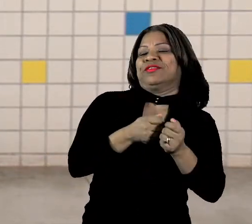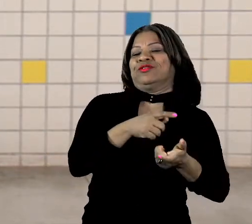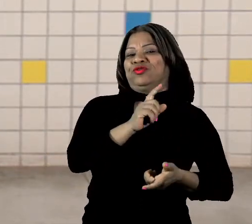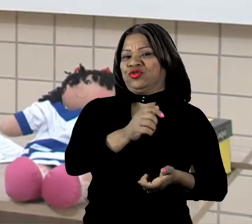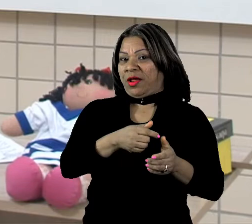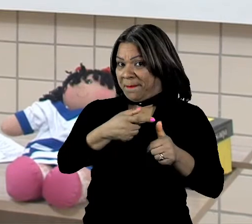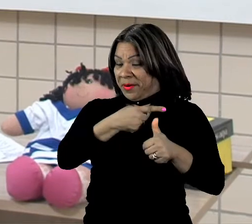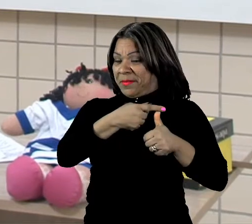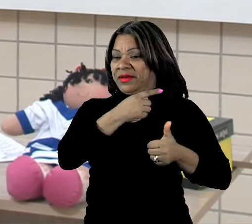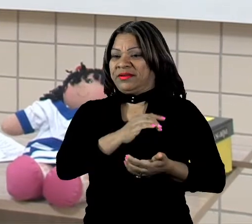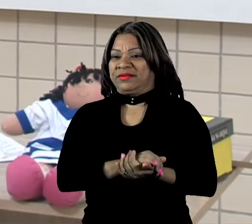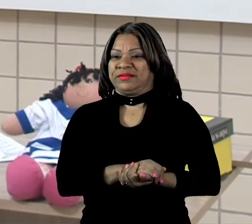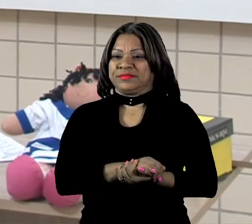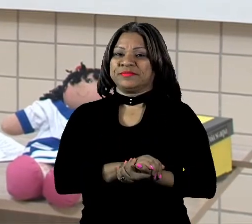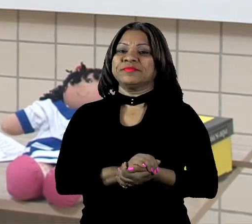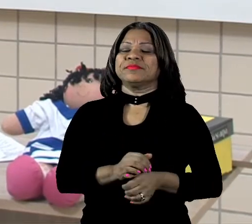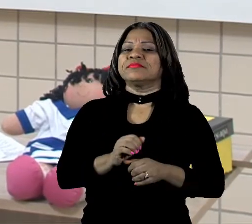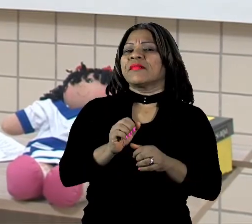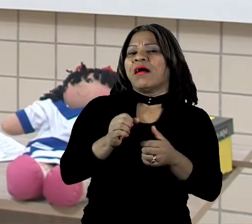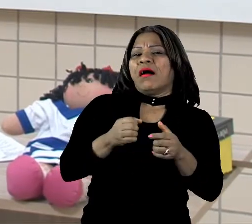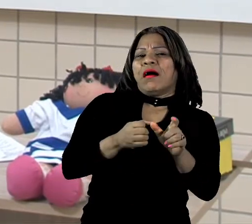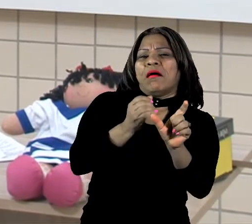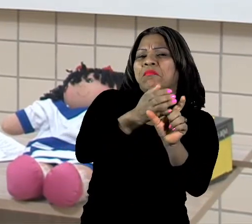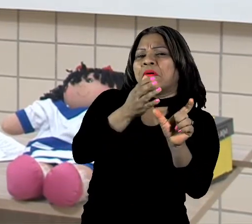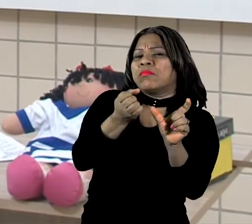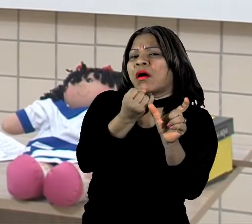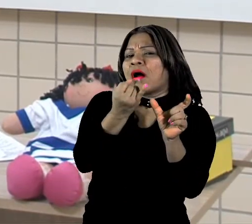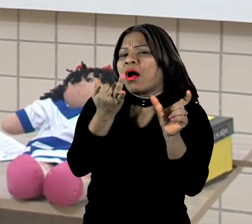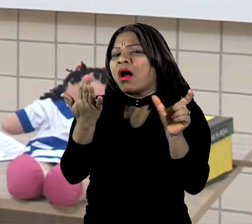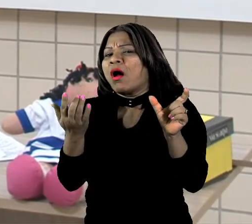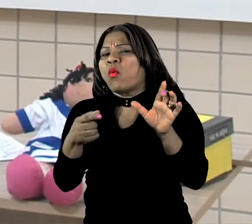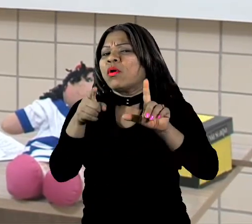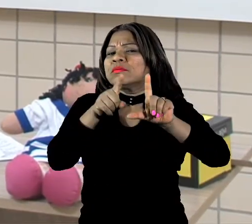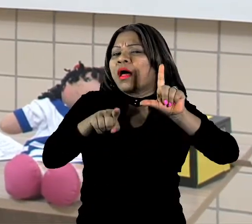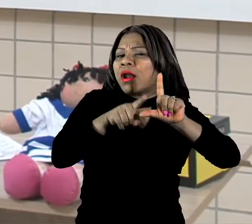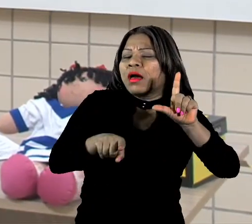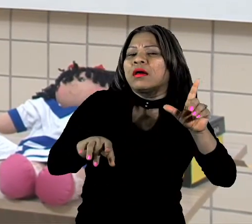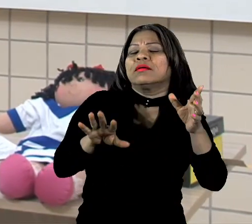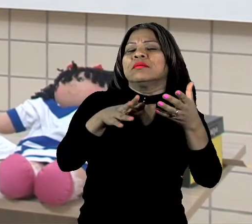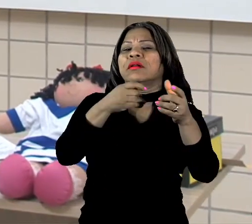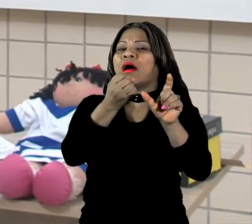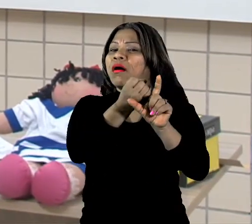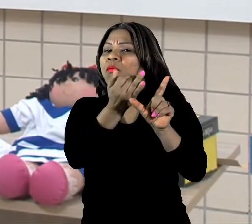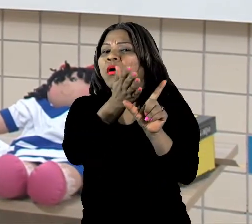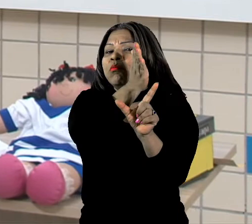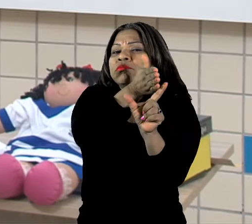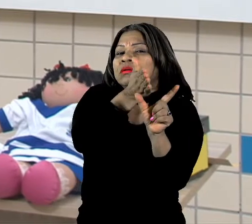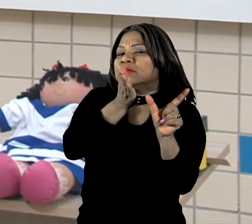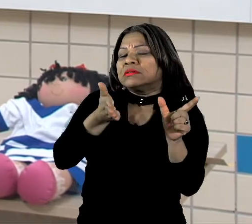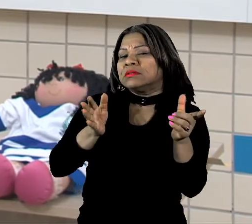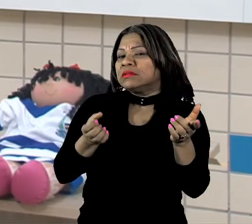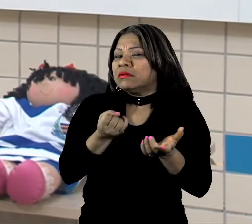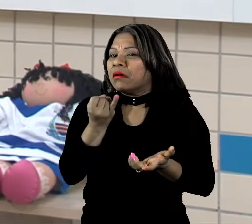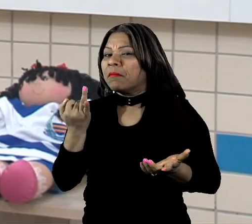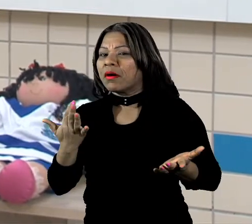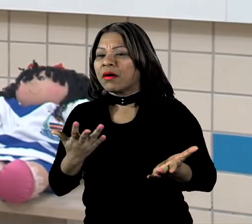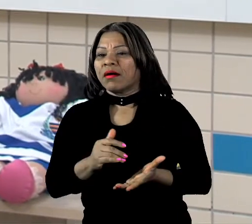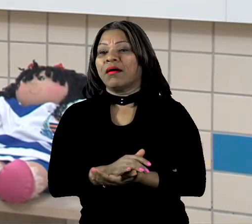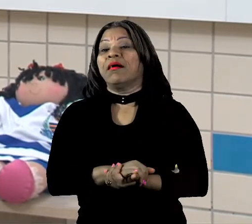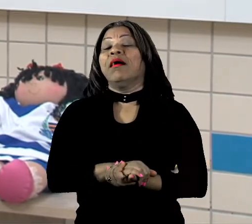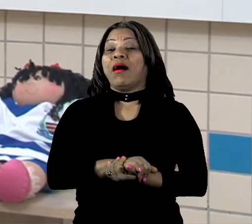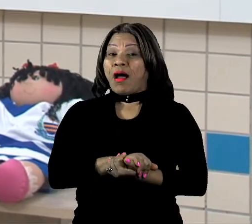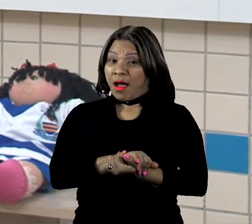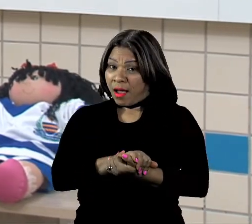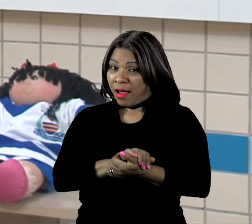todo, quantas letras, quantas sílabas? Gente, uma questão curiosa, vocês sabiam que a palavra